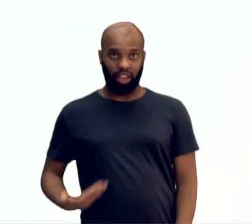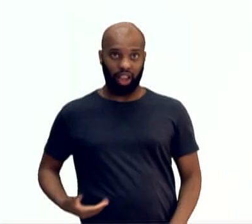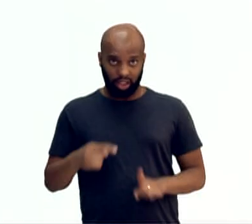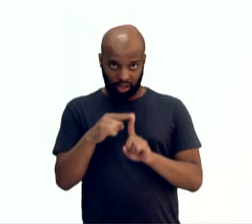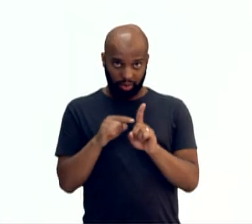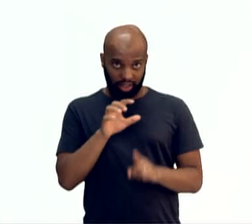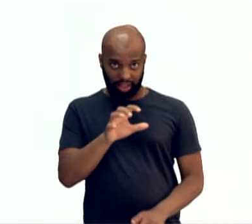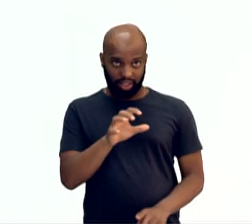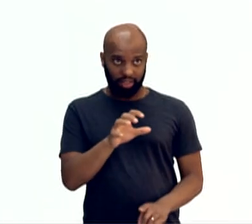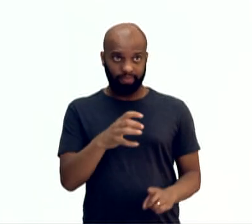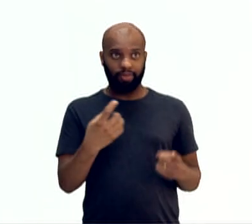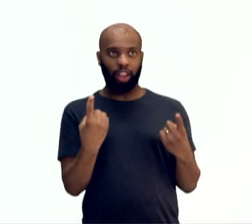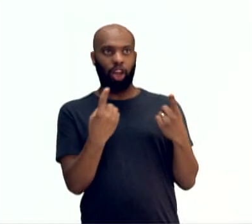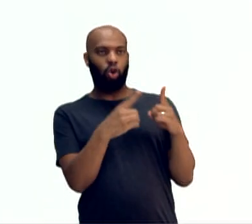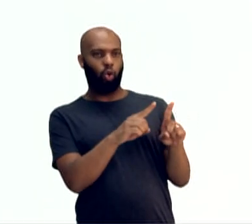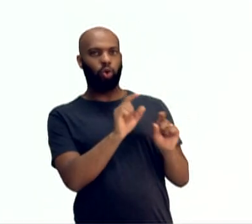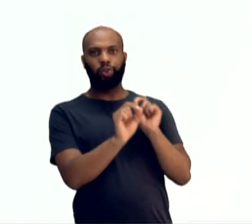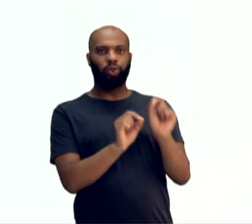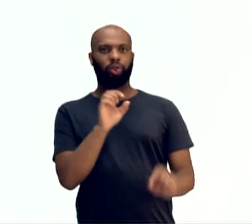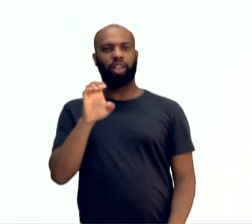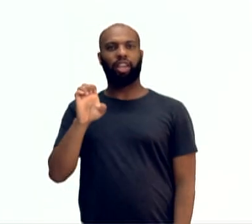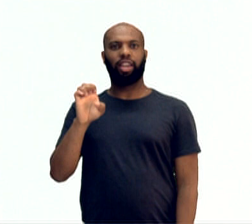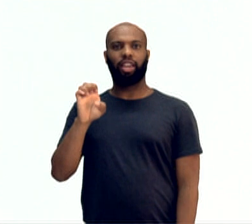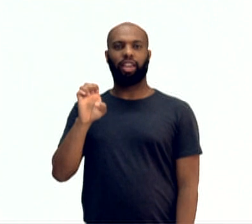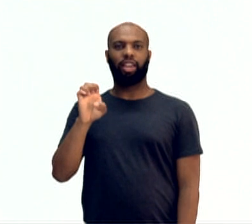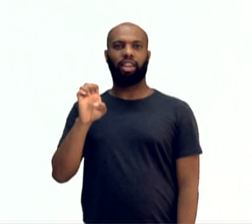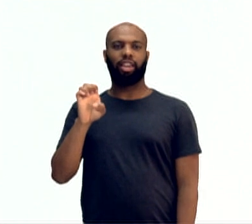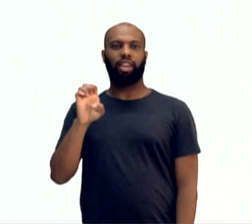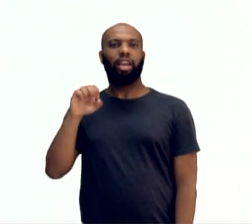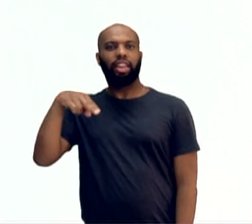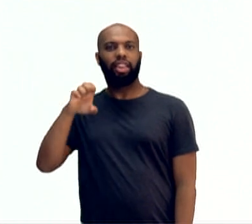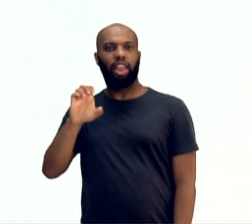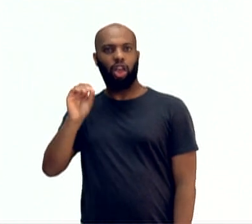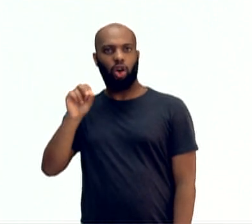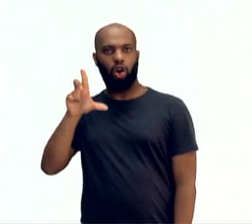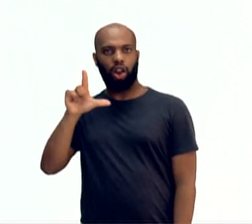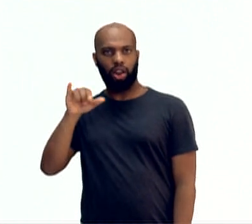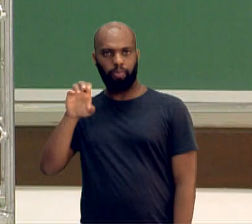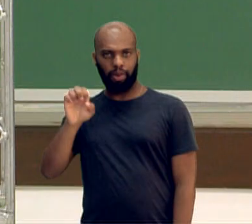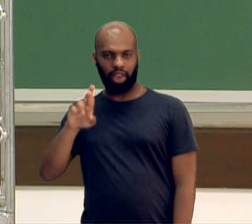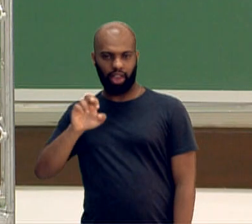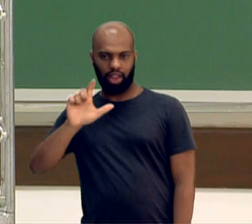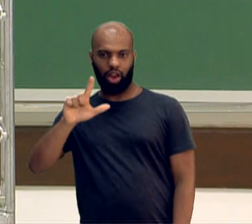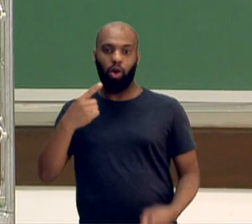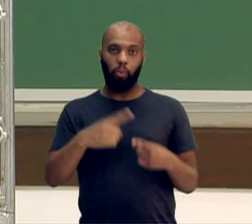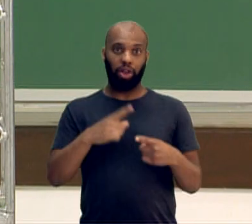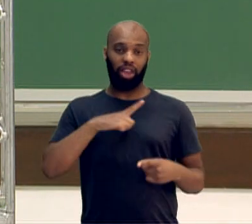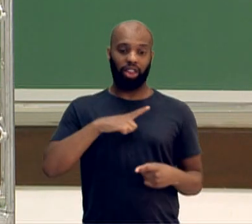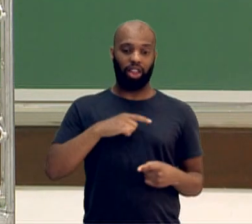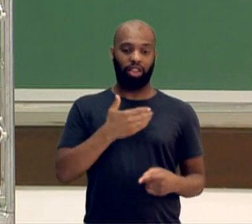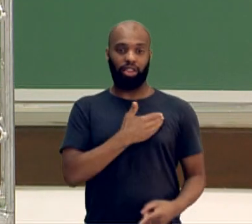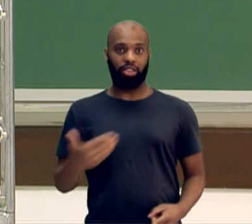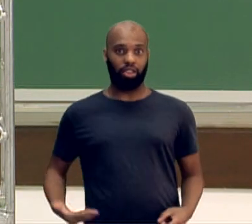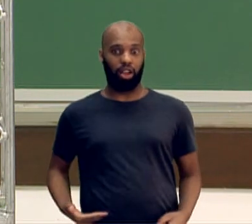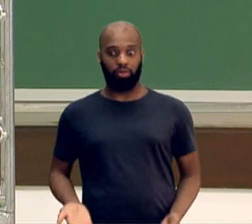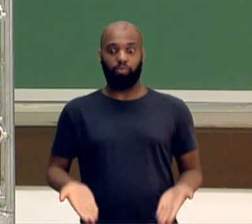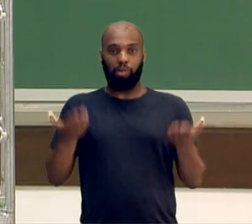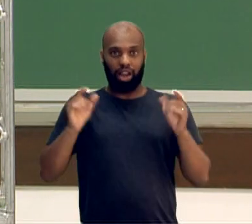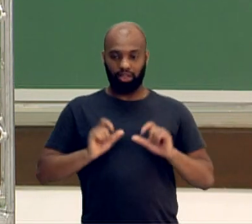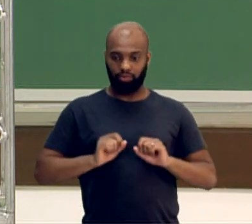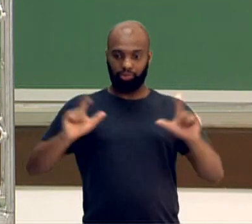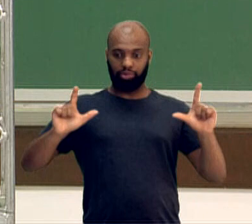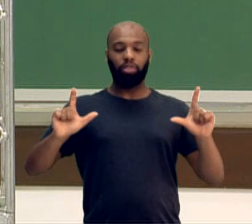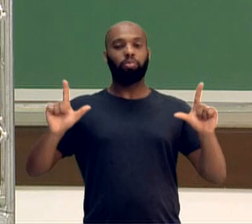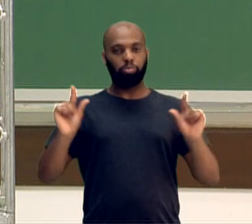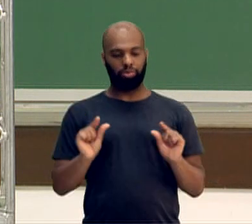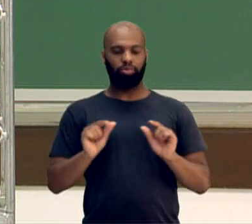vocês, ele contrapõe a ideia de Estado liberal. O Estado máximo e outro é o Estado mínimo. Tranquilo? Vamos para mais